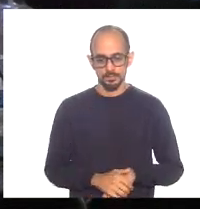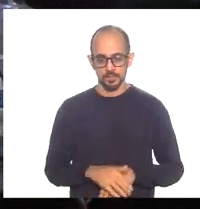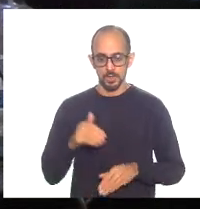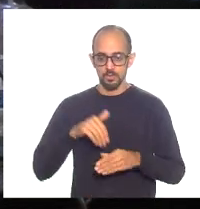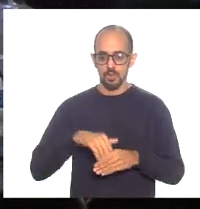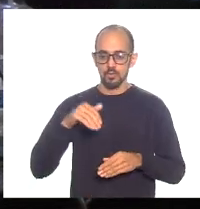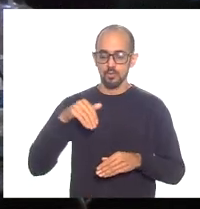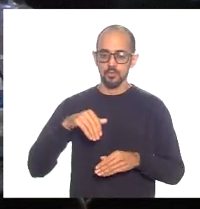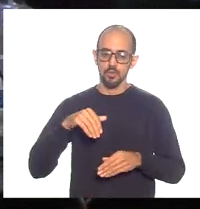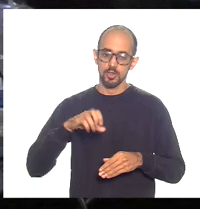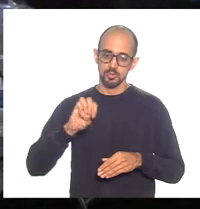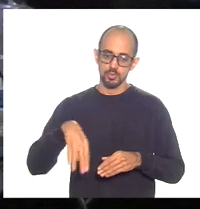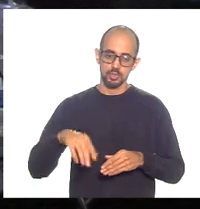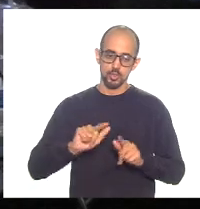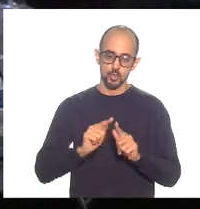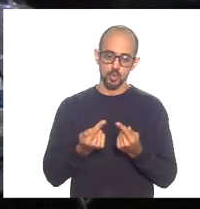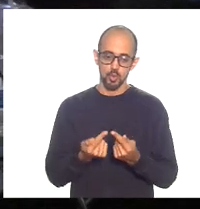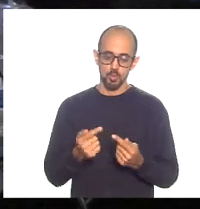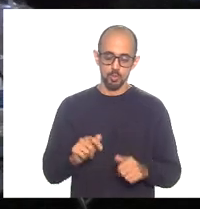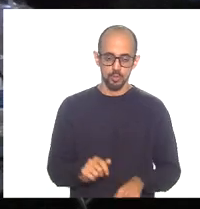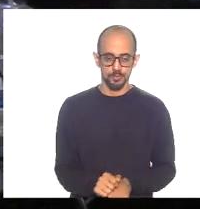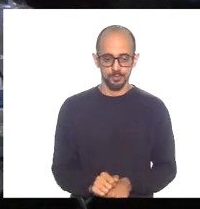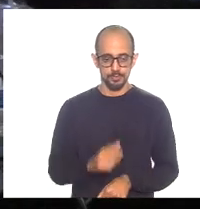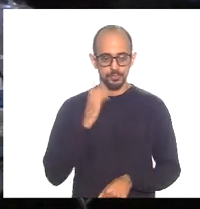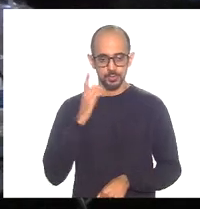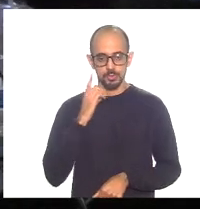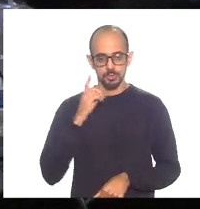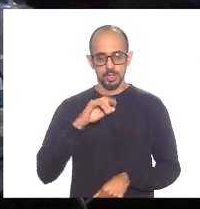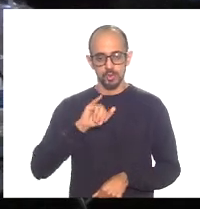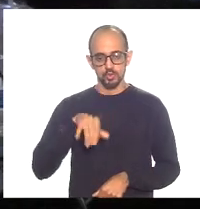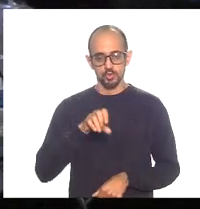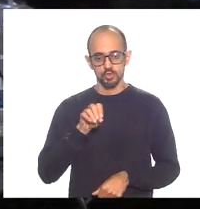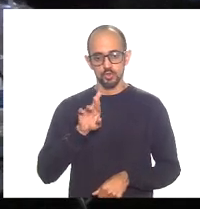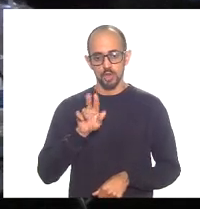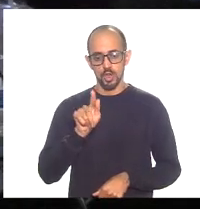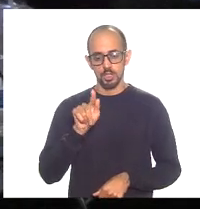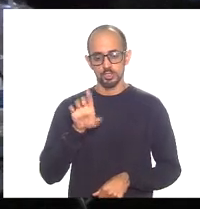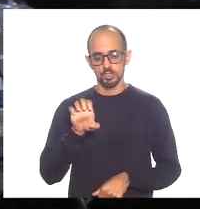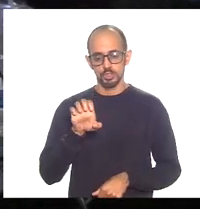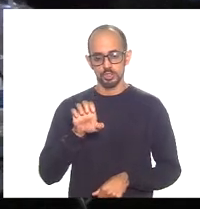Favorável no grupo. Deputado Jorge Felipe Neto.